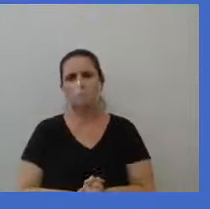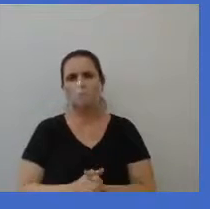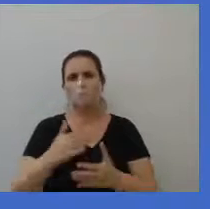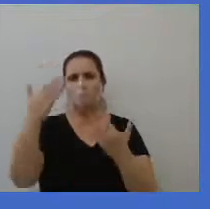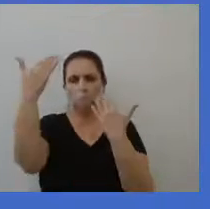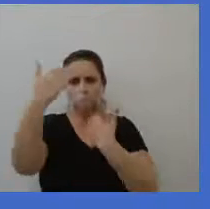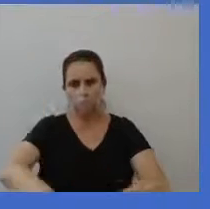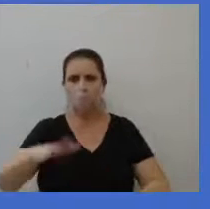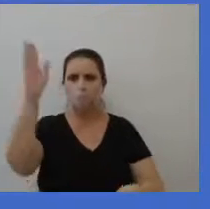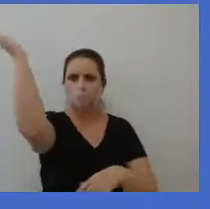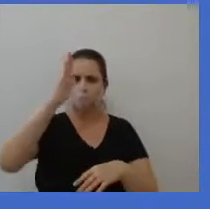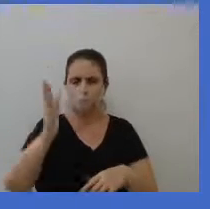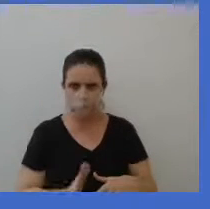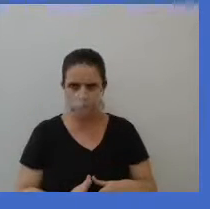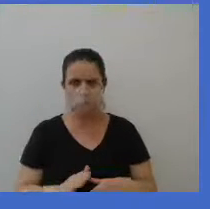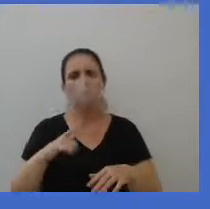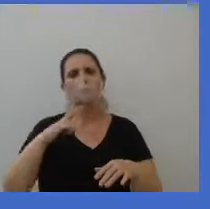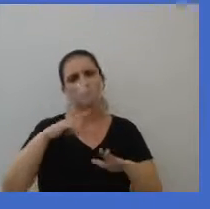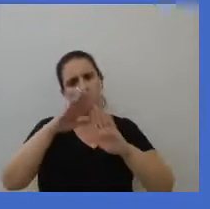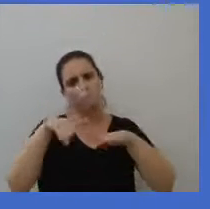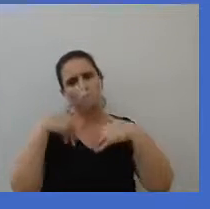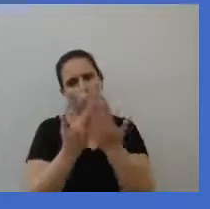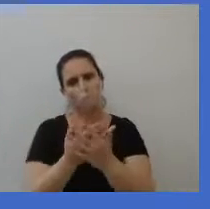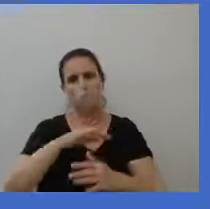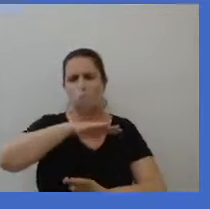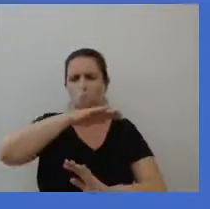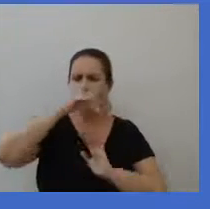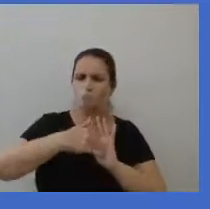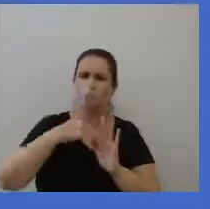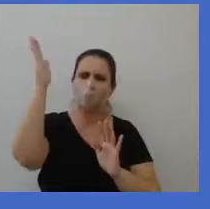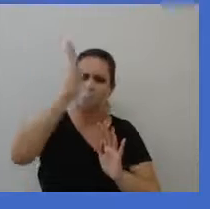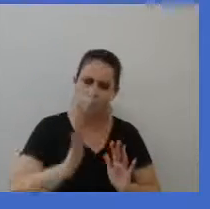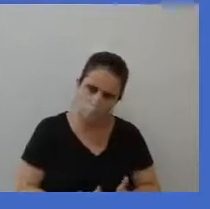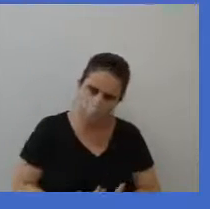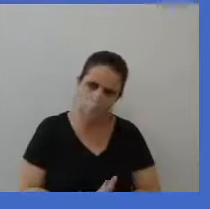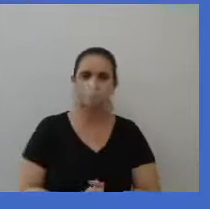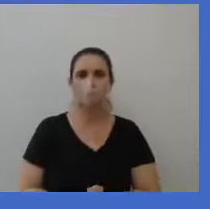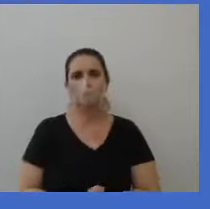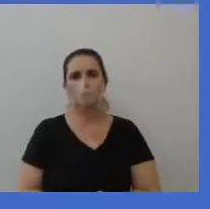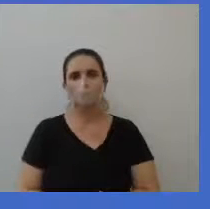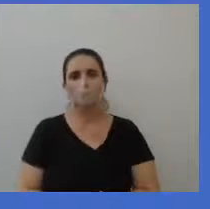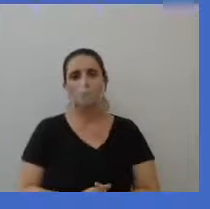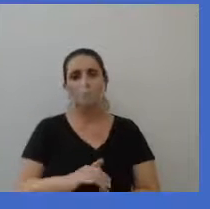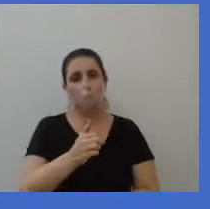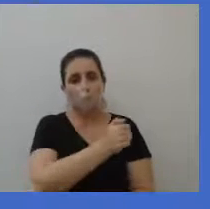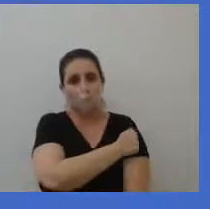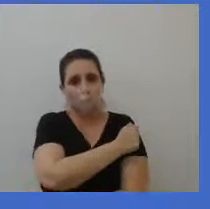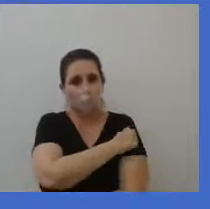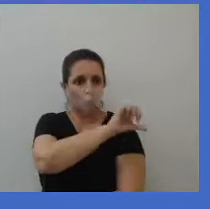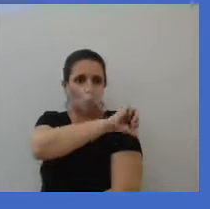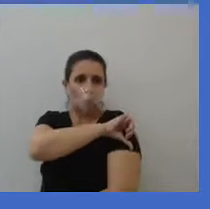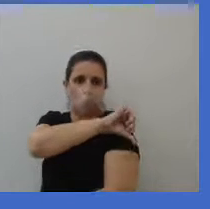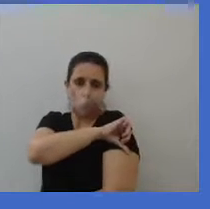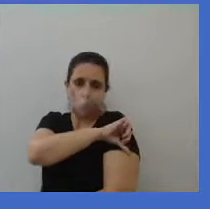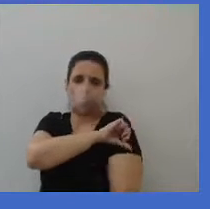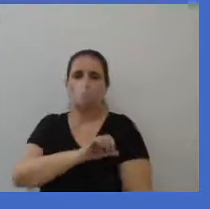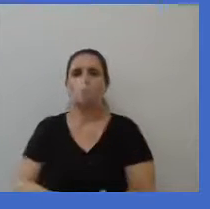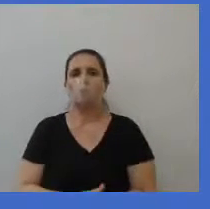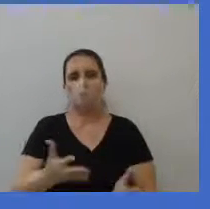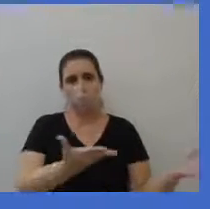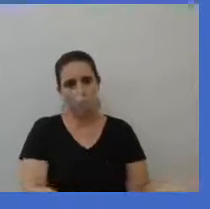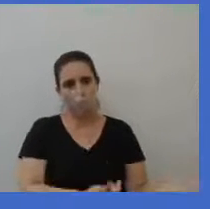aqui um detalhezinho importante. Quando nós falamos de textos científicos, são pesquisadores, são pessoas,